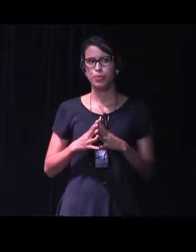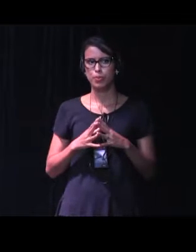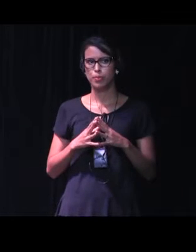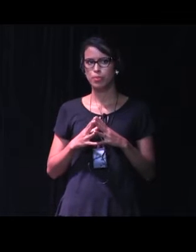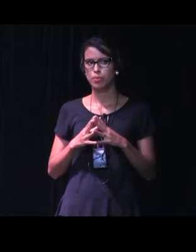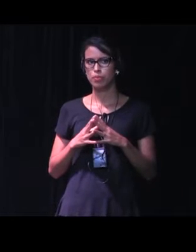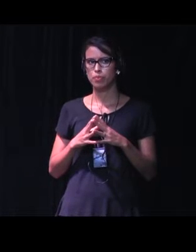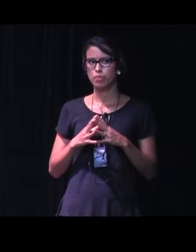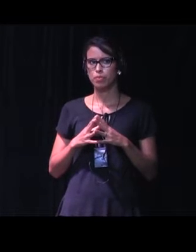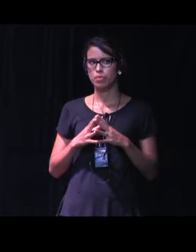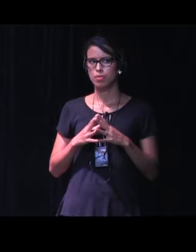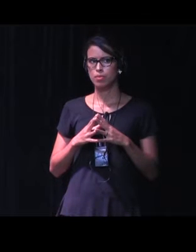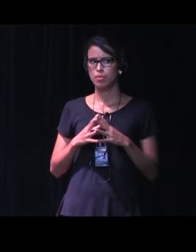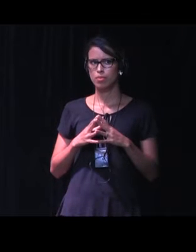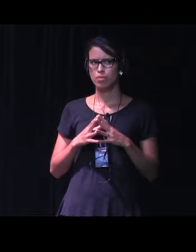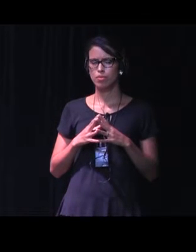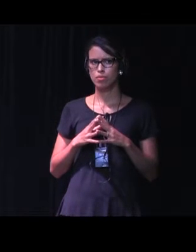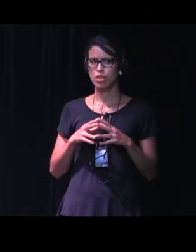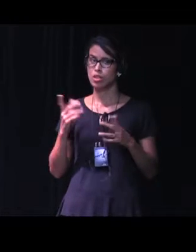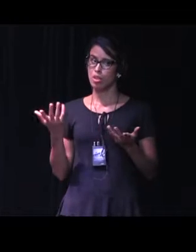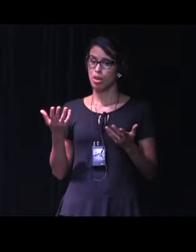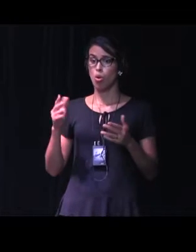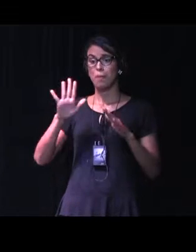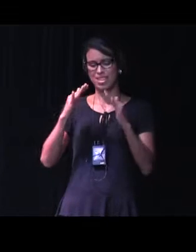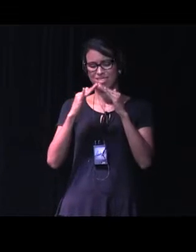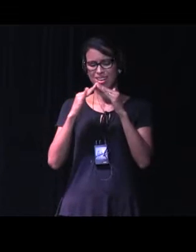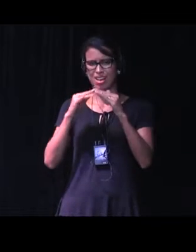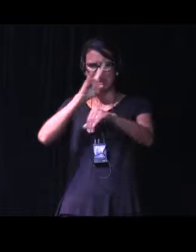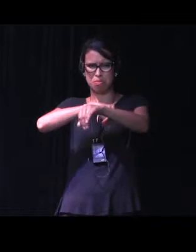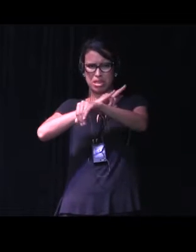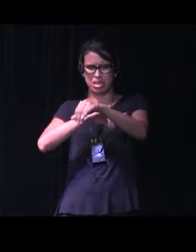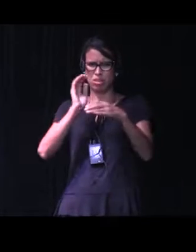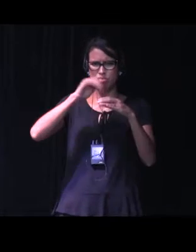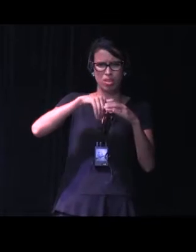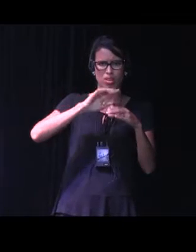o tugúrio com a melhor ducha. Você toma a ducha fora,